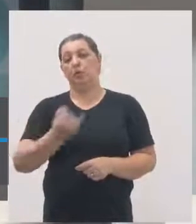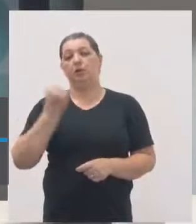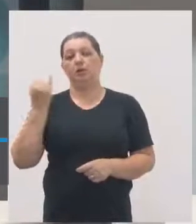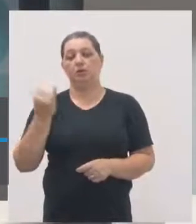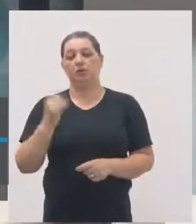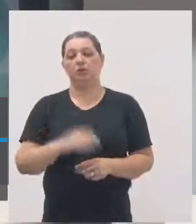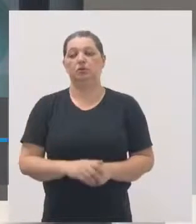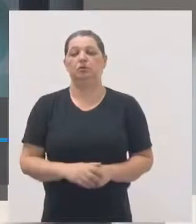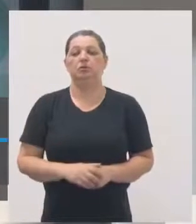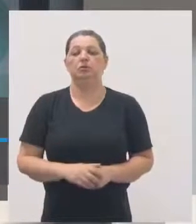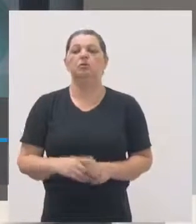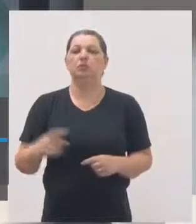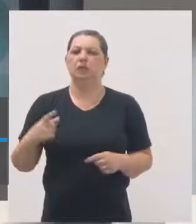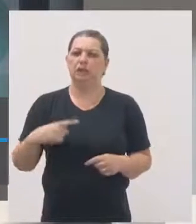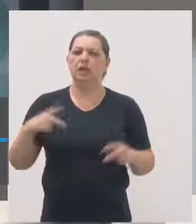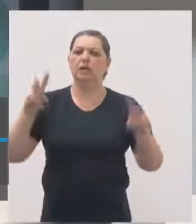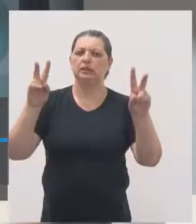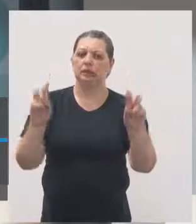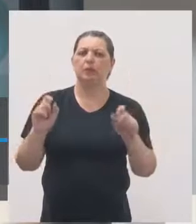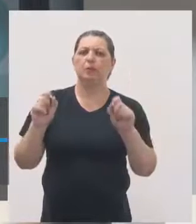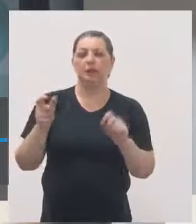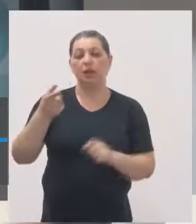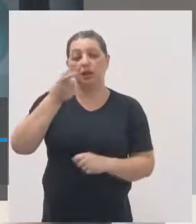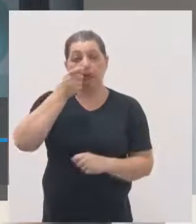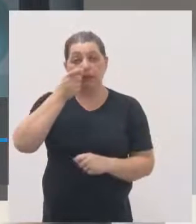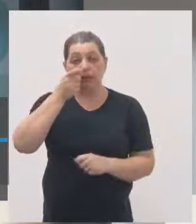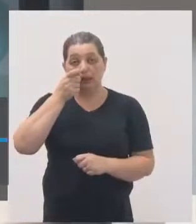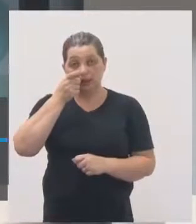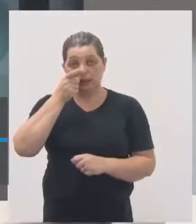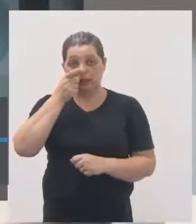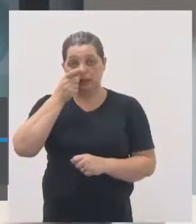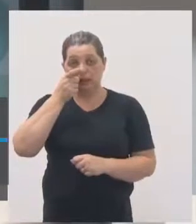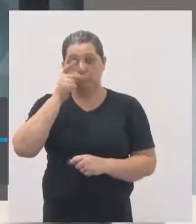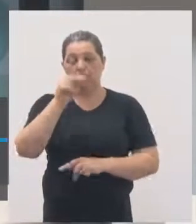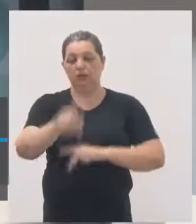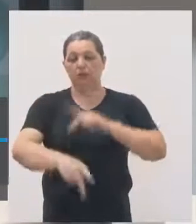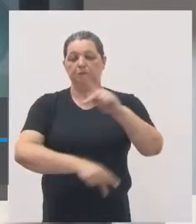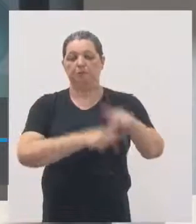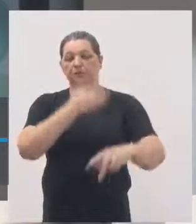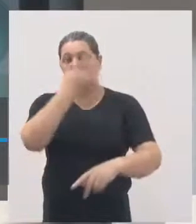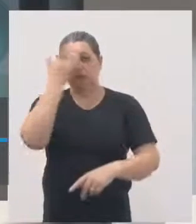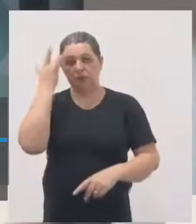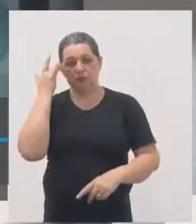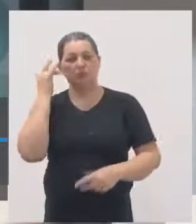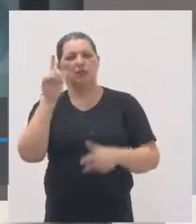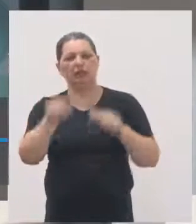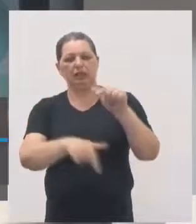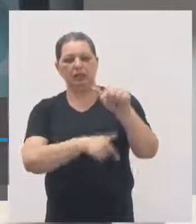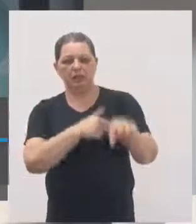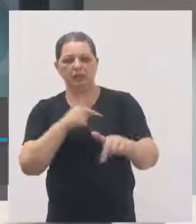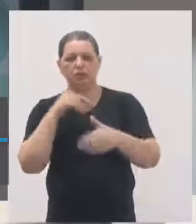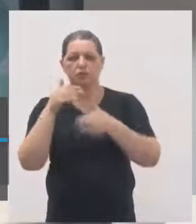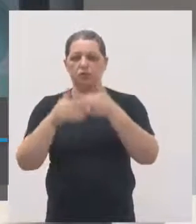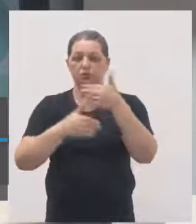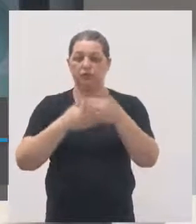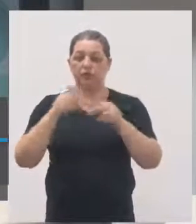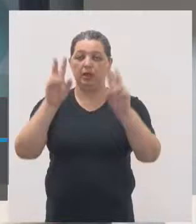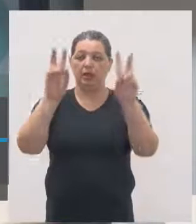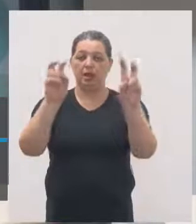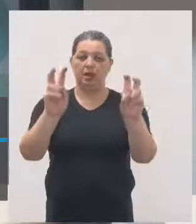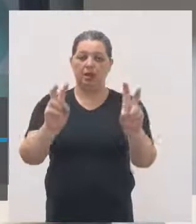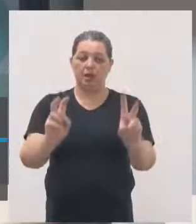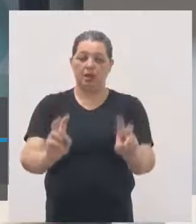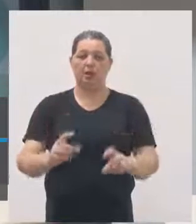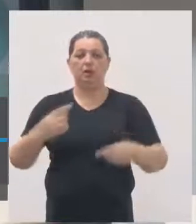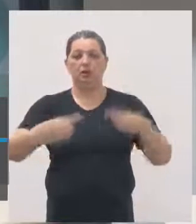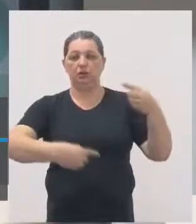e traça temas que são de interesse público, né? E vai trabalhando com essas temáticas e dialogando,